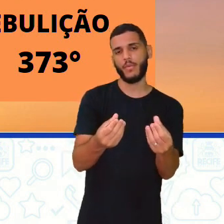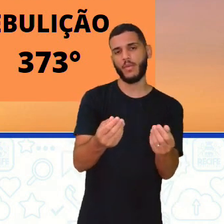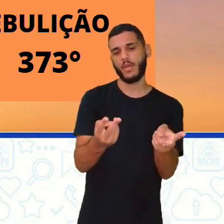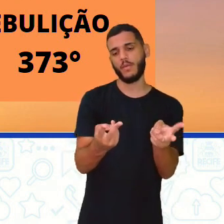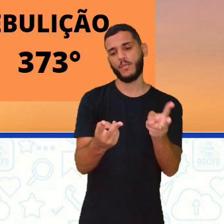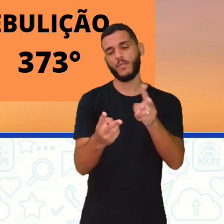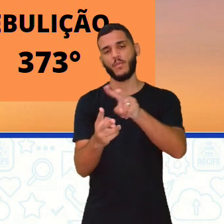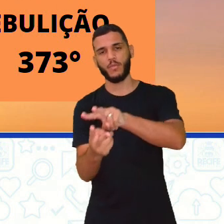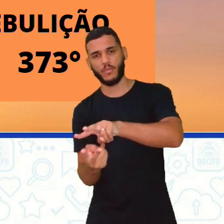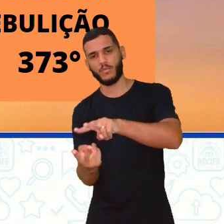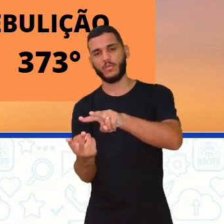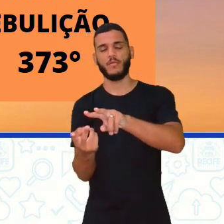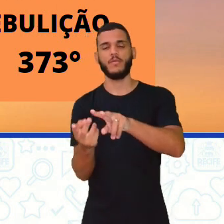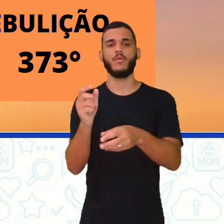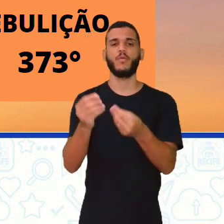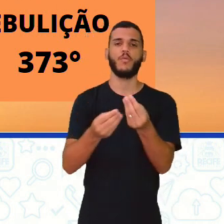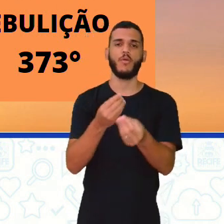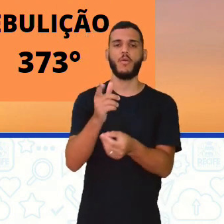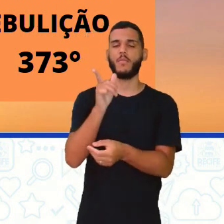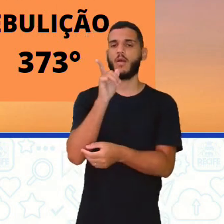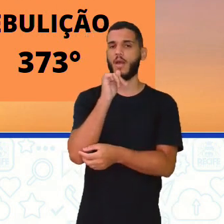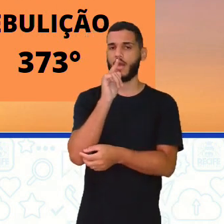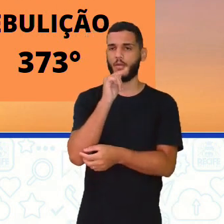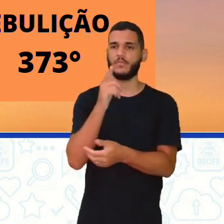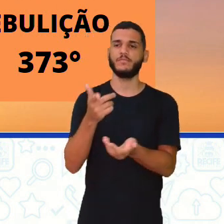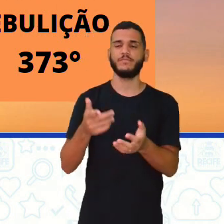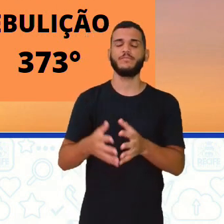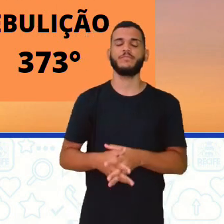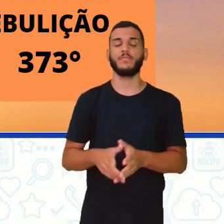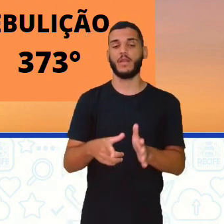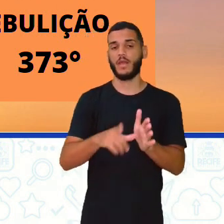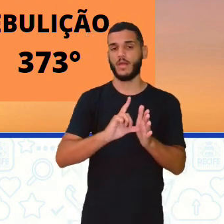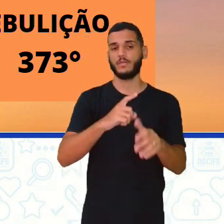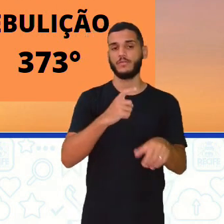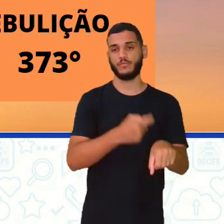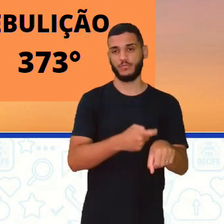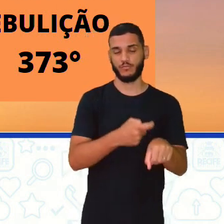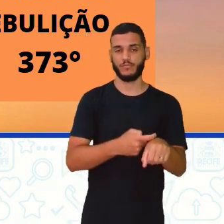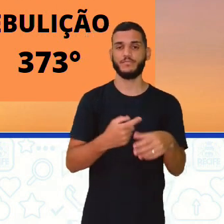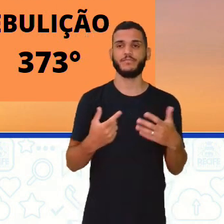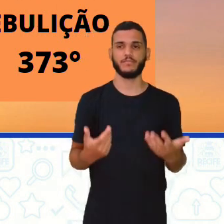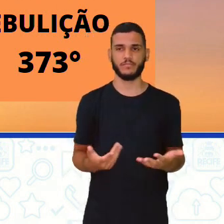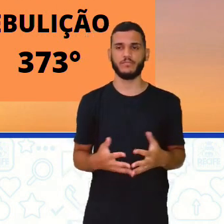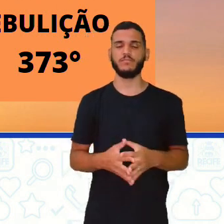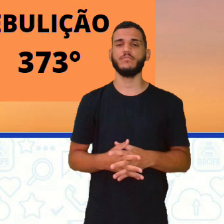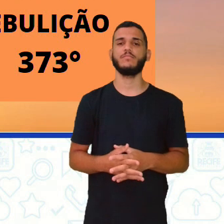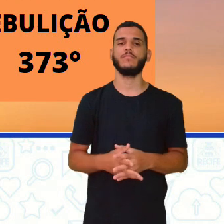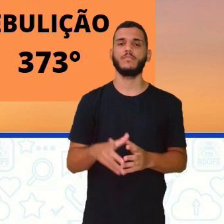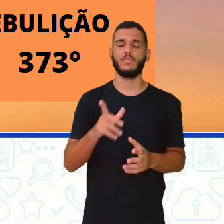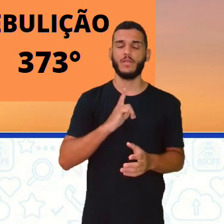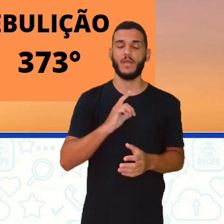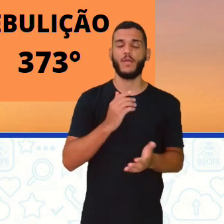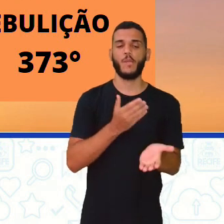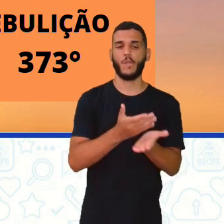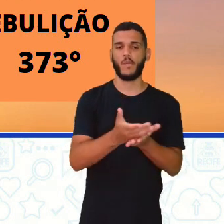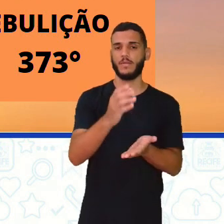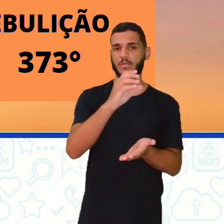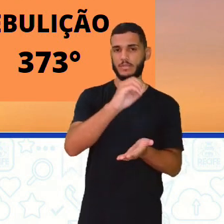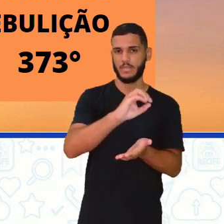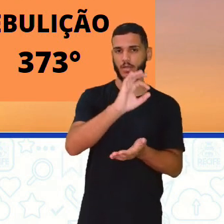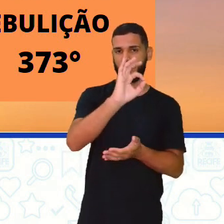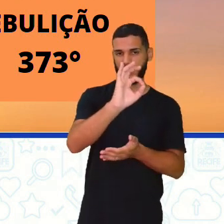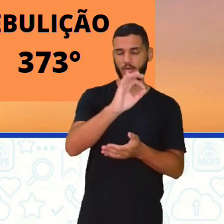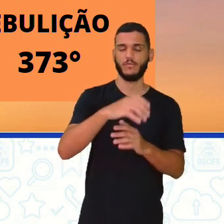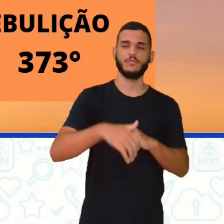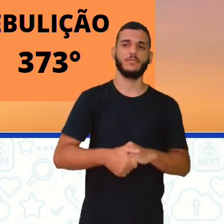para o estado líquido, que antes ele estava no estado sólido. Então aqui eu tenho a questão aí da fusão, essa passagem de